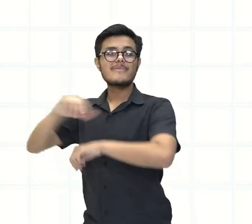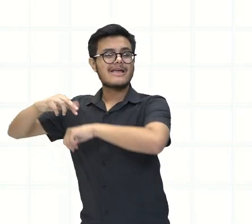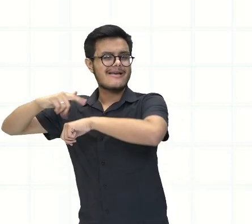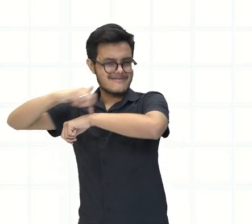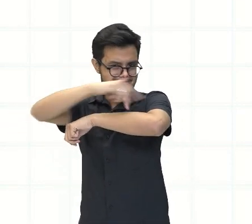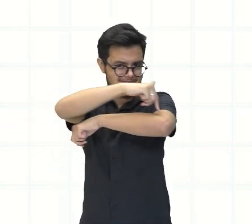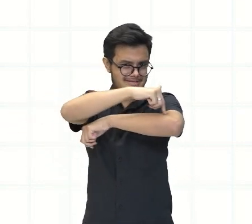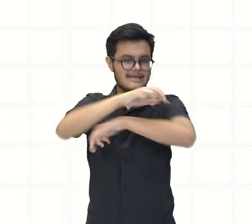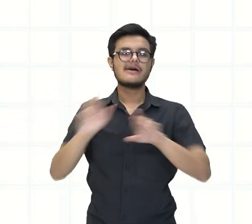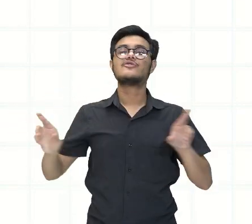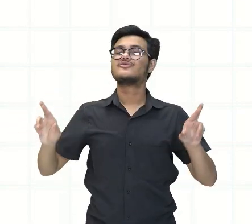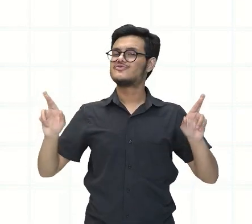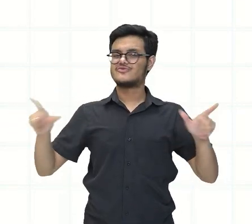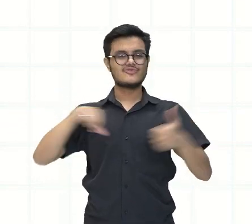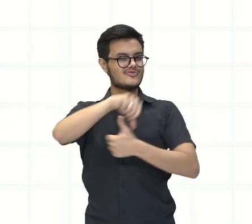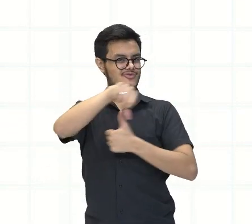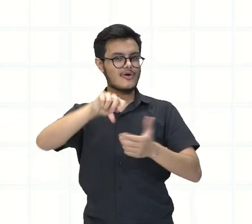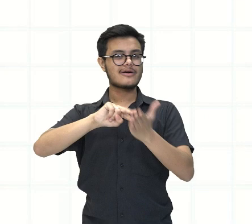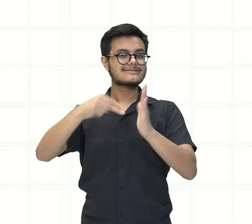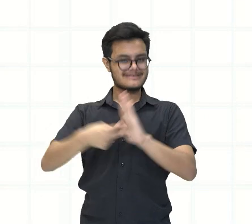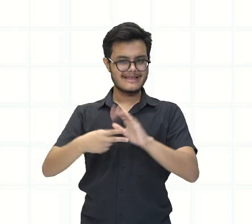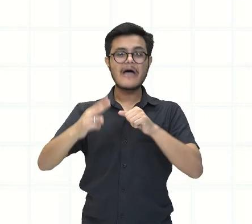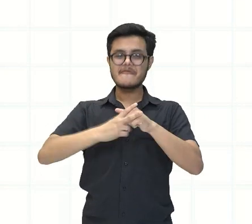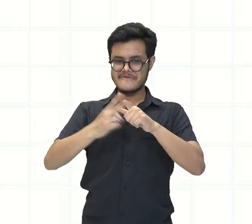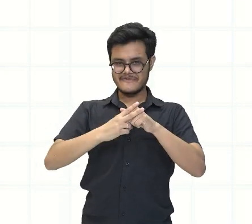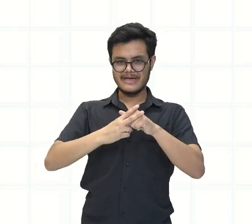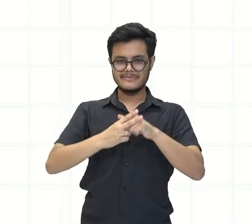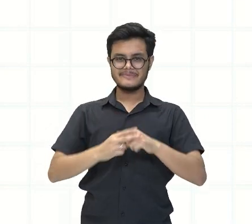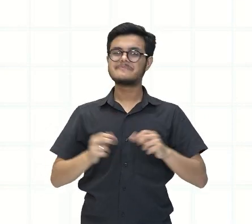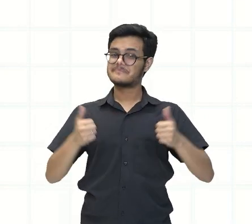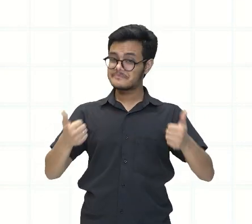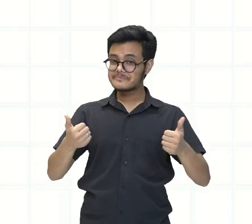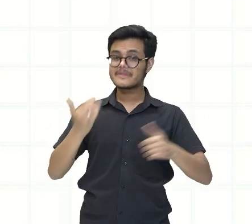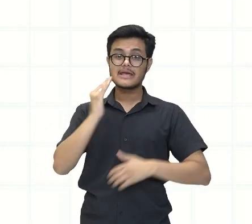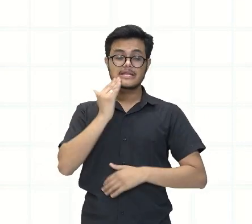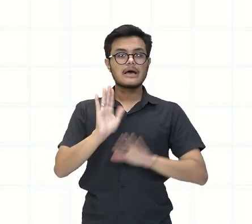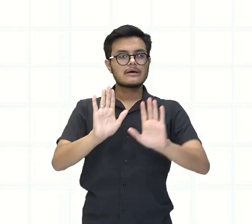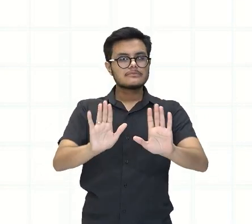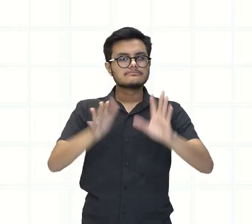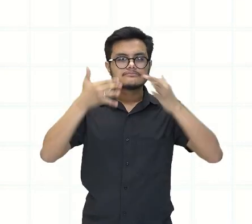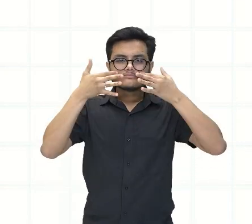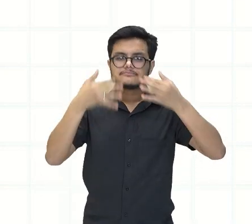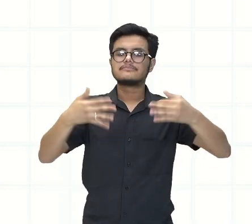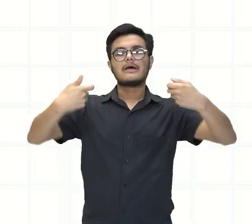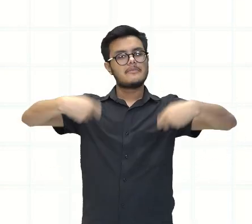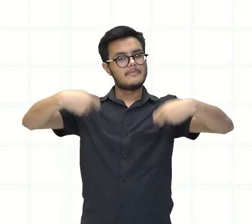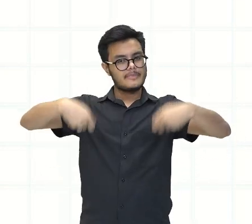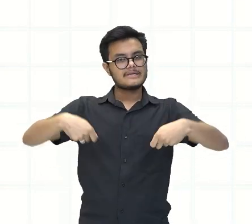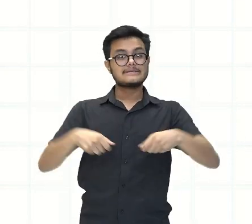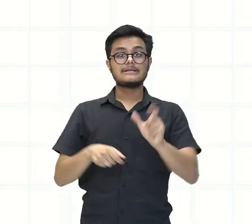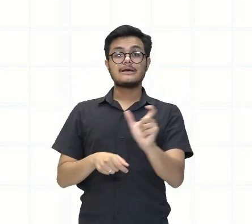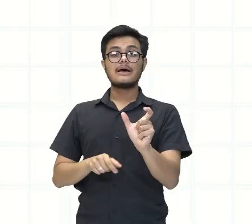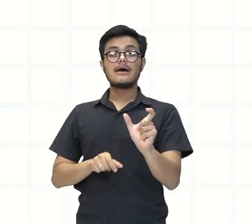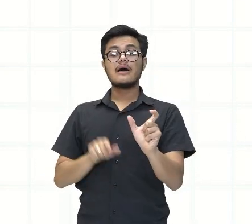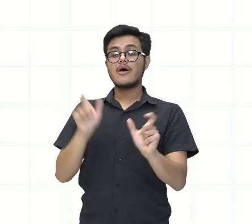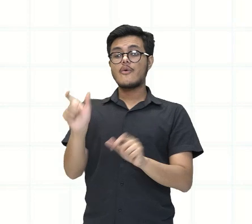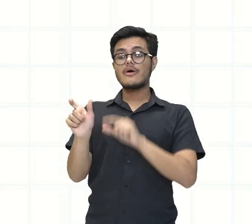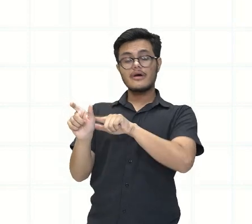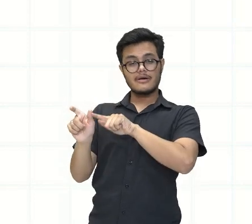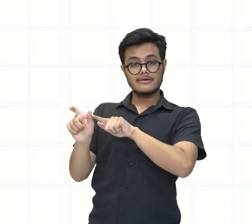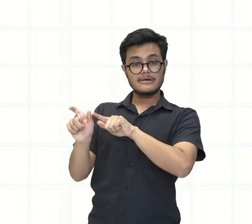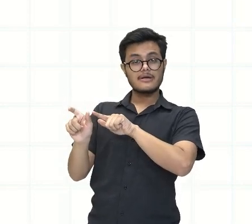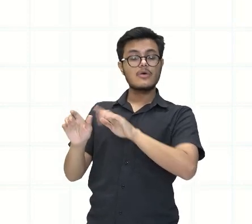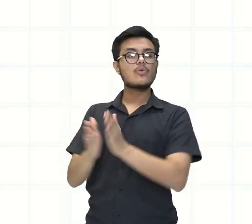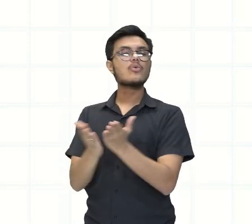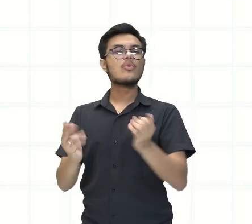a caminhada está complementando o sentido do verbo. Então, nota que eu tenho que olhar para cada predicado e observar qual que